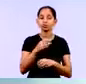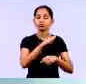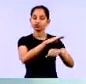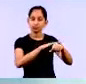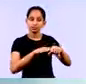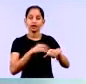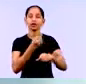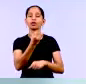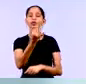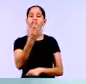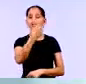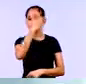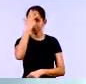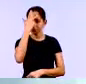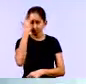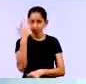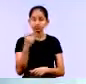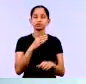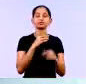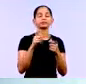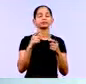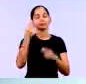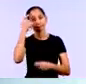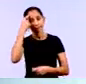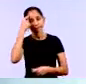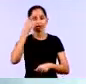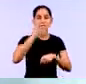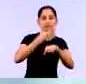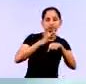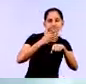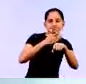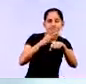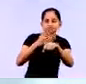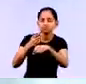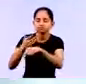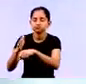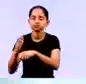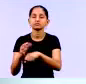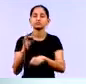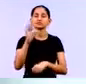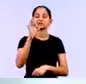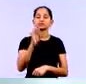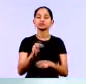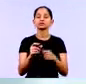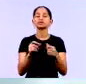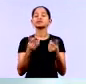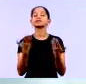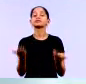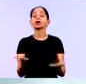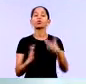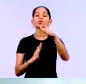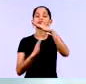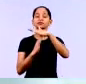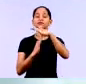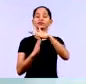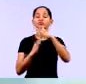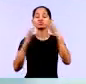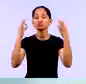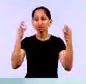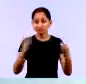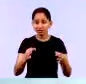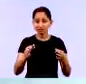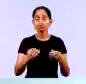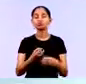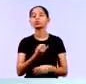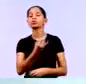já começo a trabalhar a questão de treinamento, qual é o período de sazonalidade. Então,